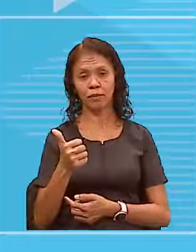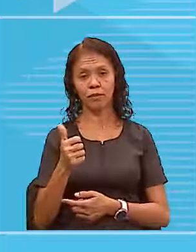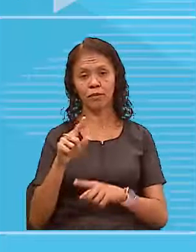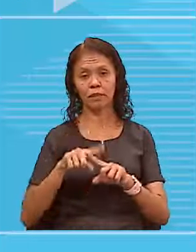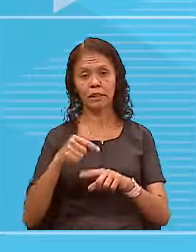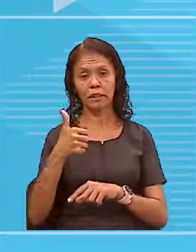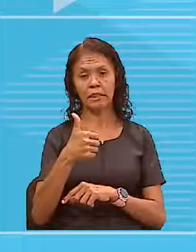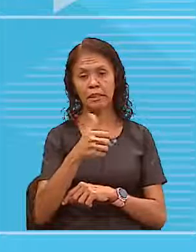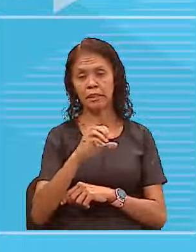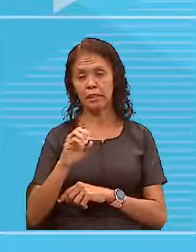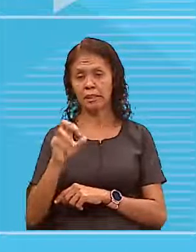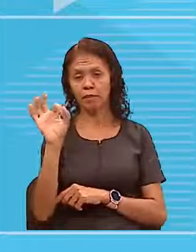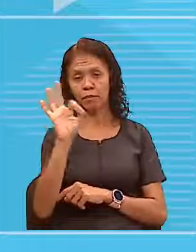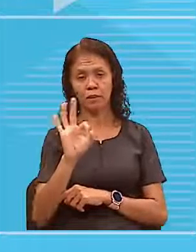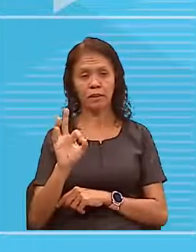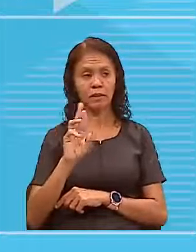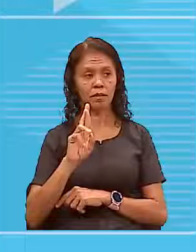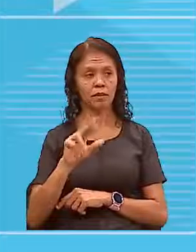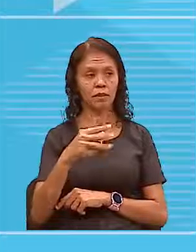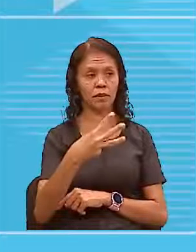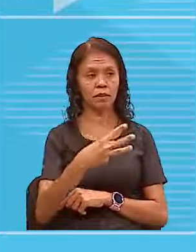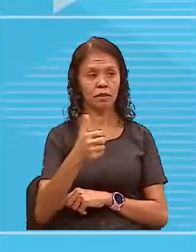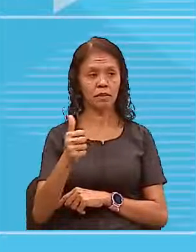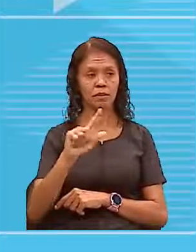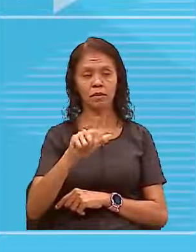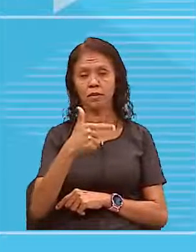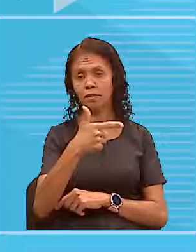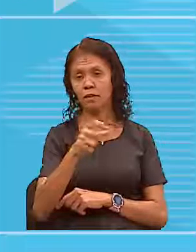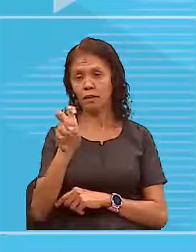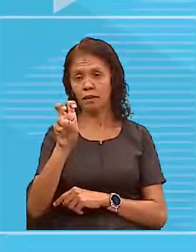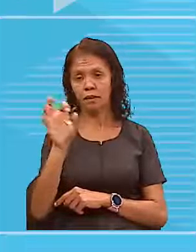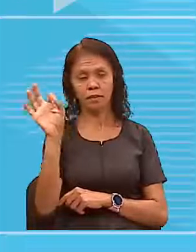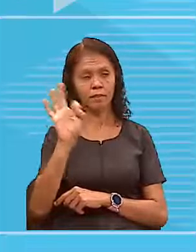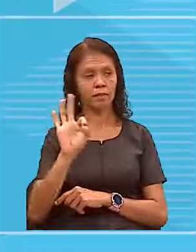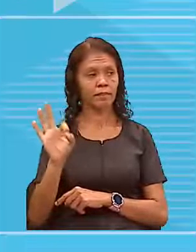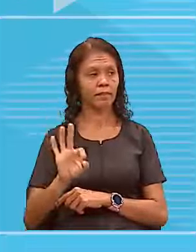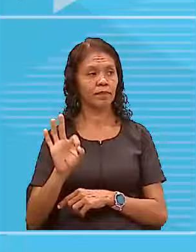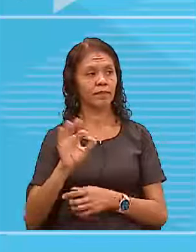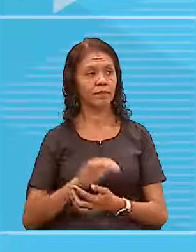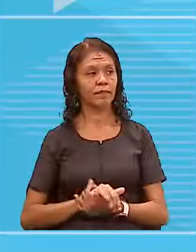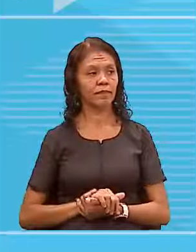quê? Qual é a porcentagem do número de filhos